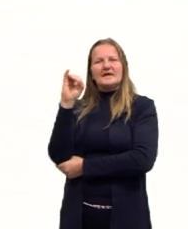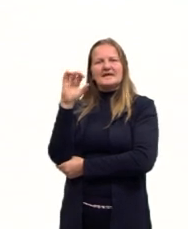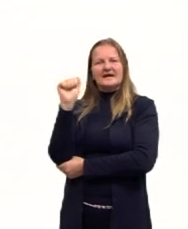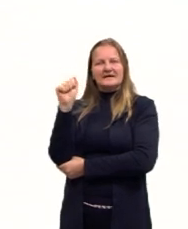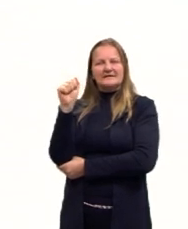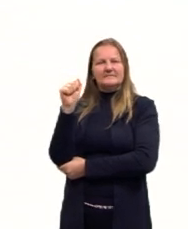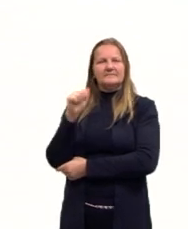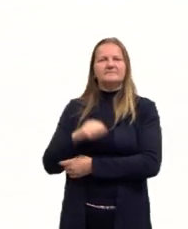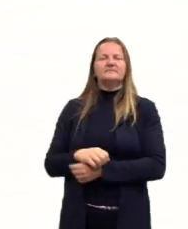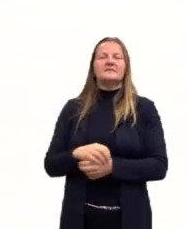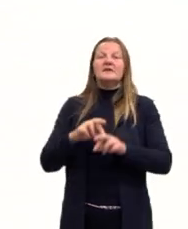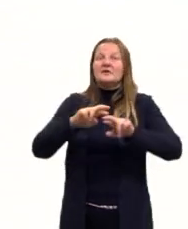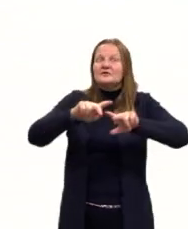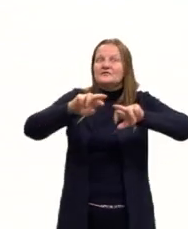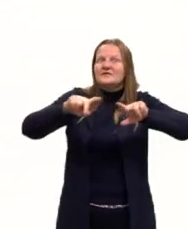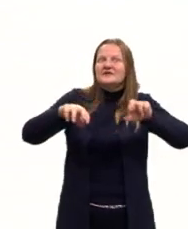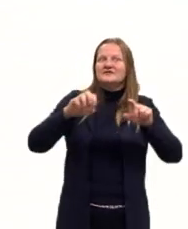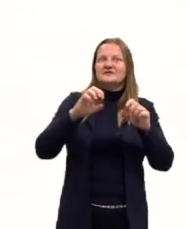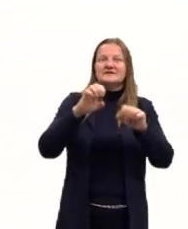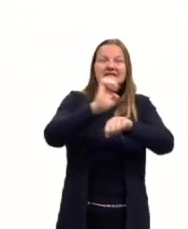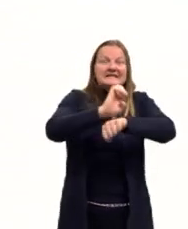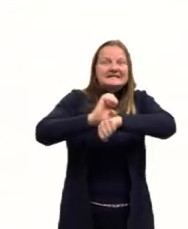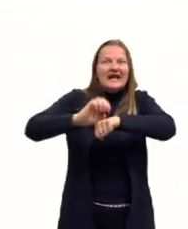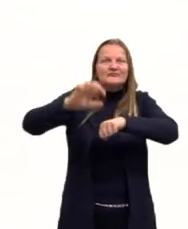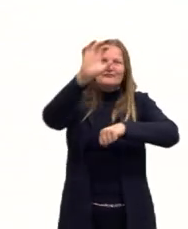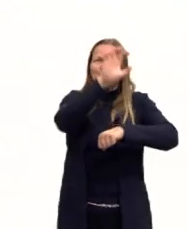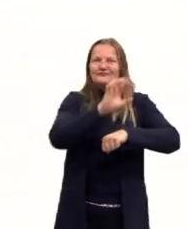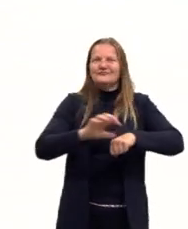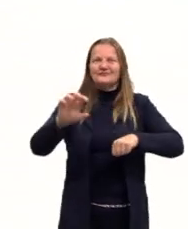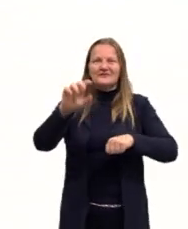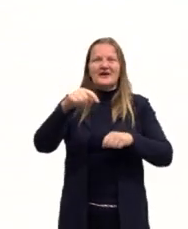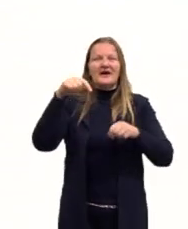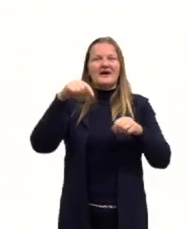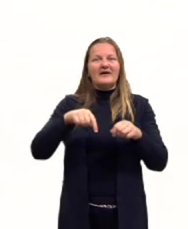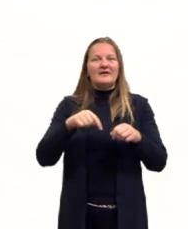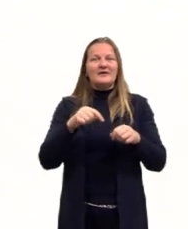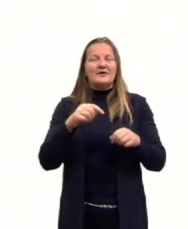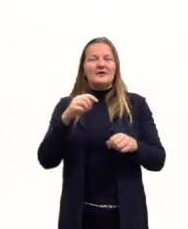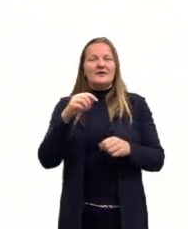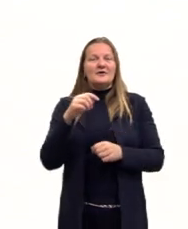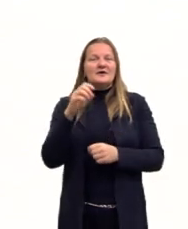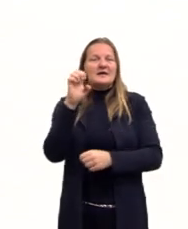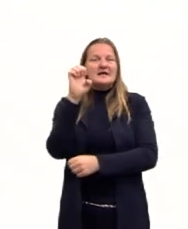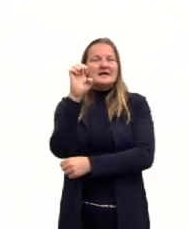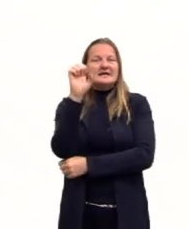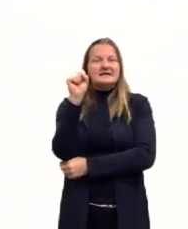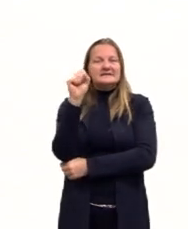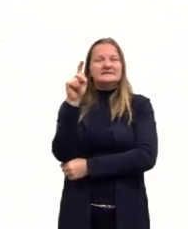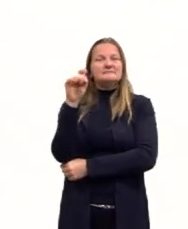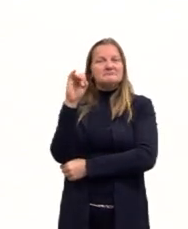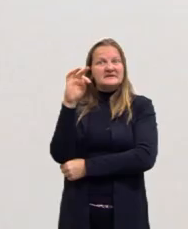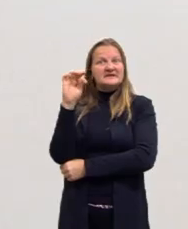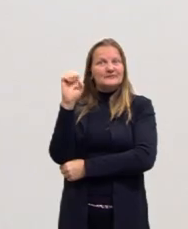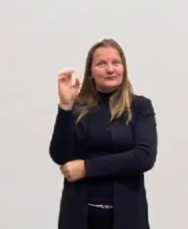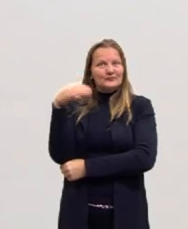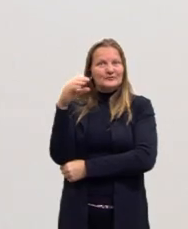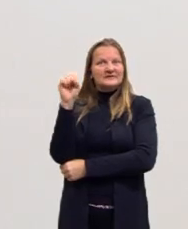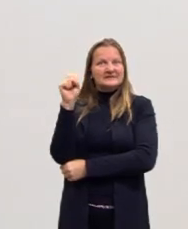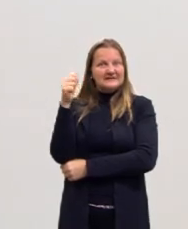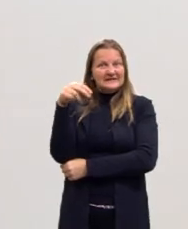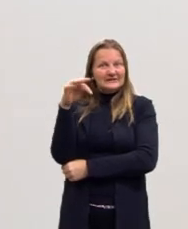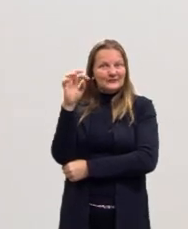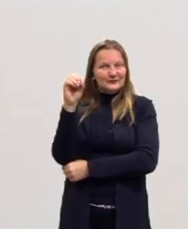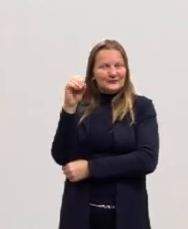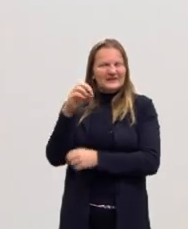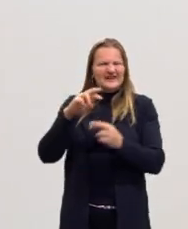Norte e é conhecido como Tatuí ali no Rio Grande aliás no Espírito Santo e pegar em Santa Catarina